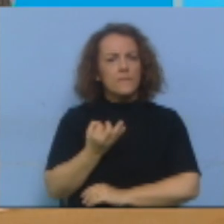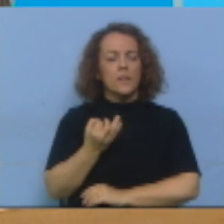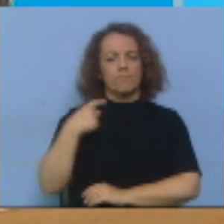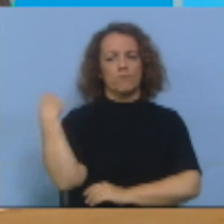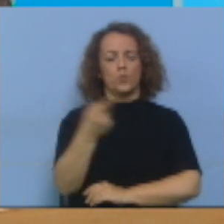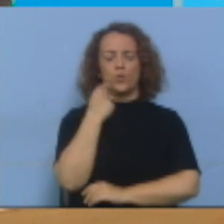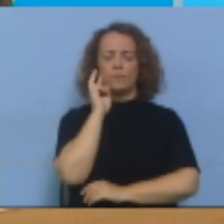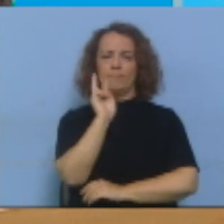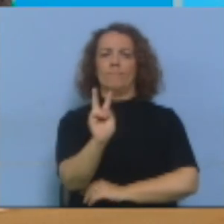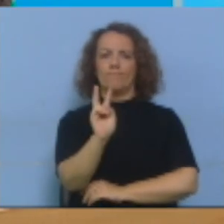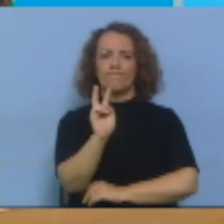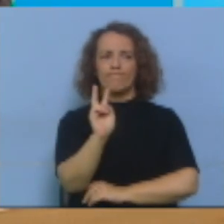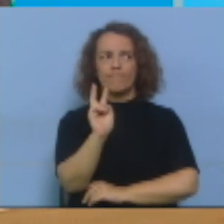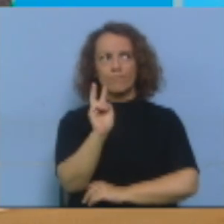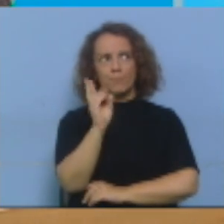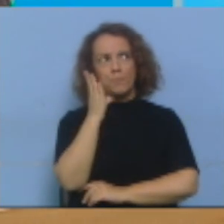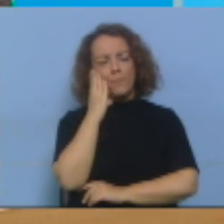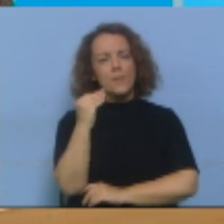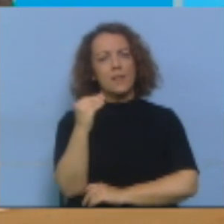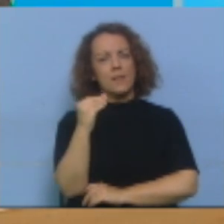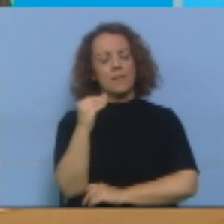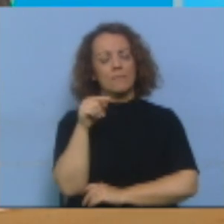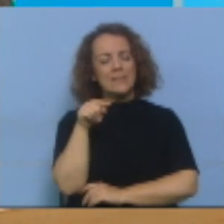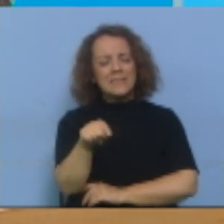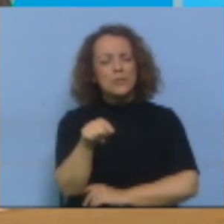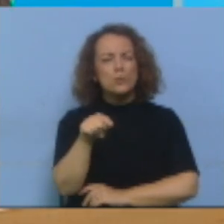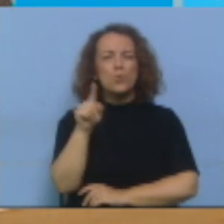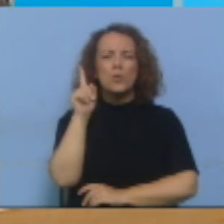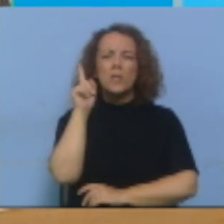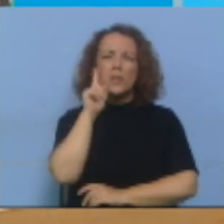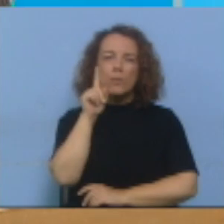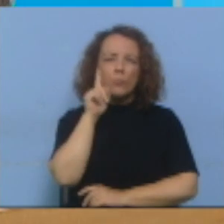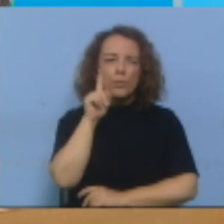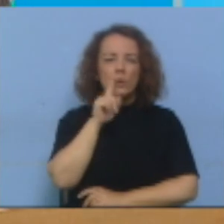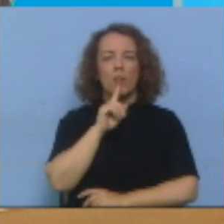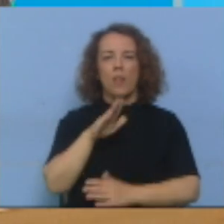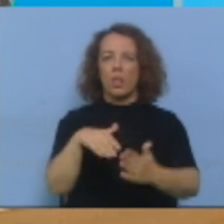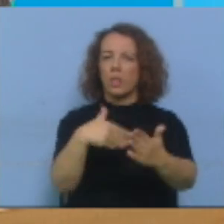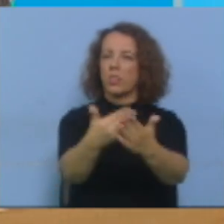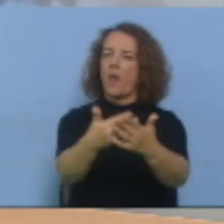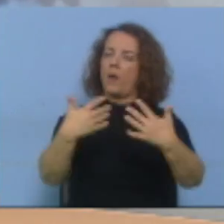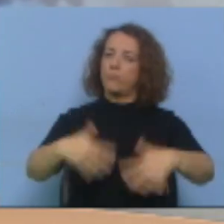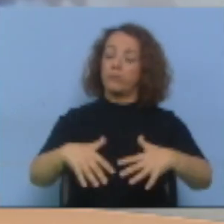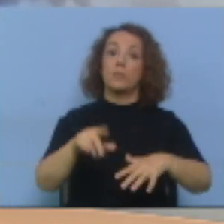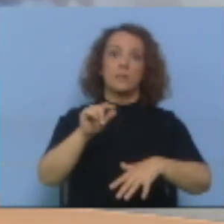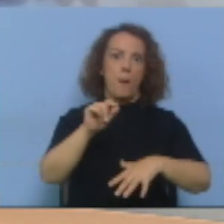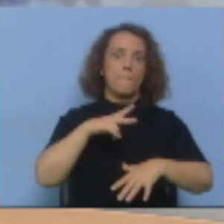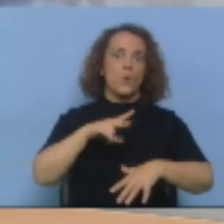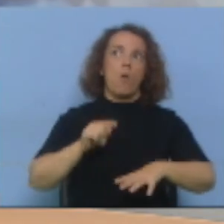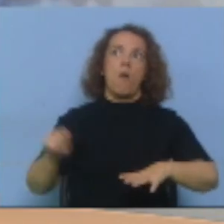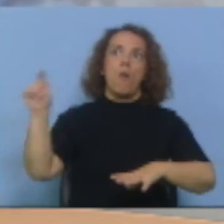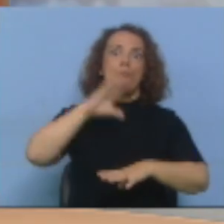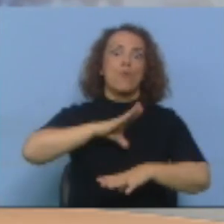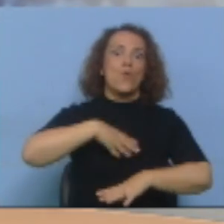consciência de que isto é fundamental para muita gente. E desde logo as comunidades portuguesas espalhadas Exatamente.